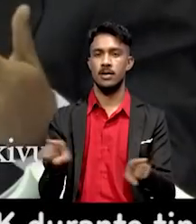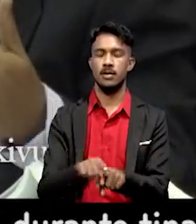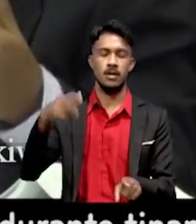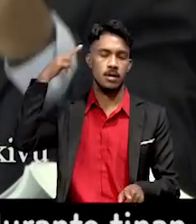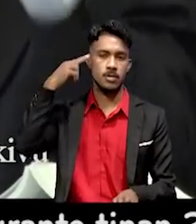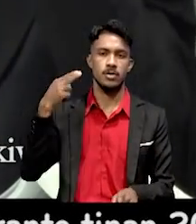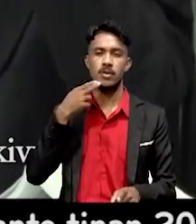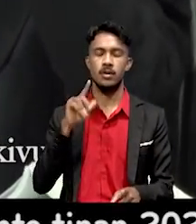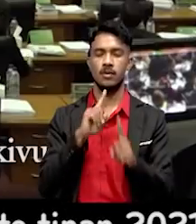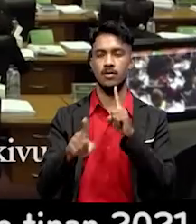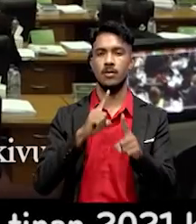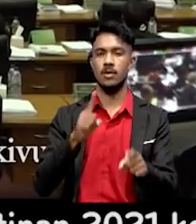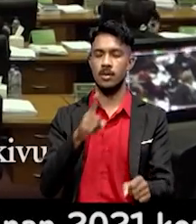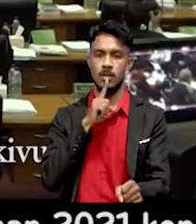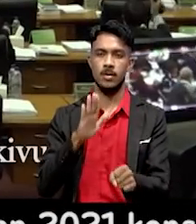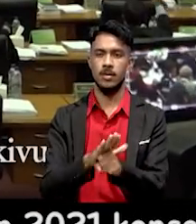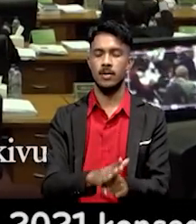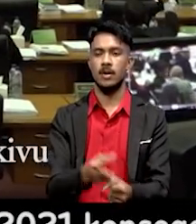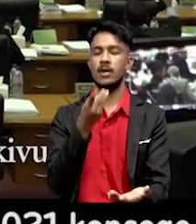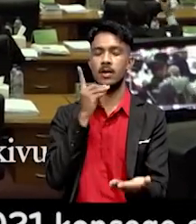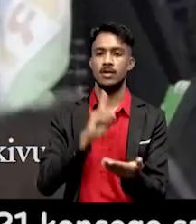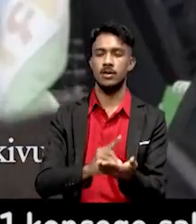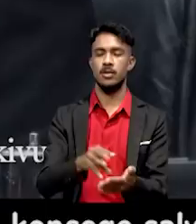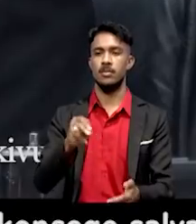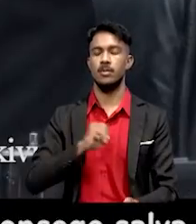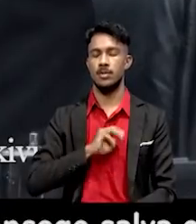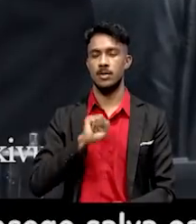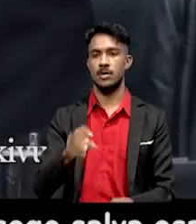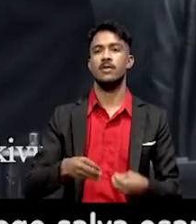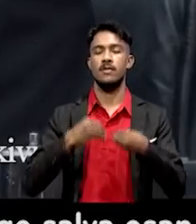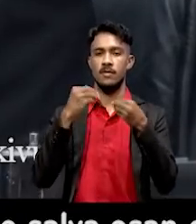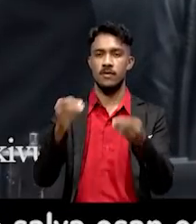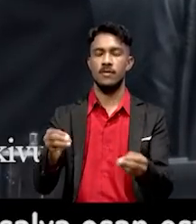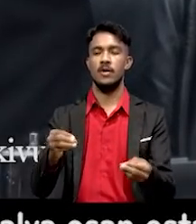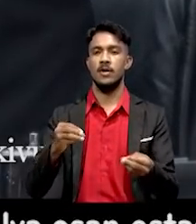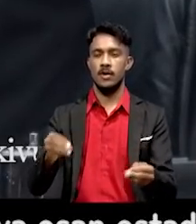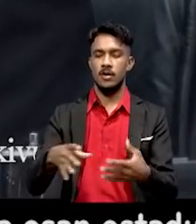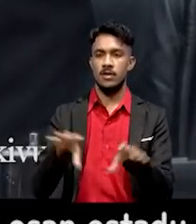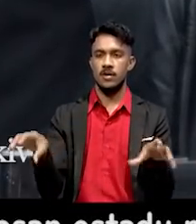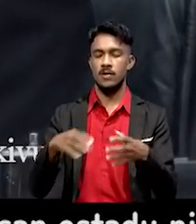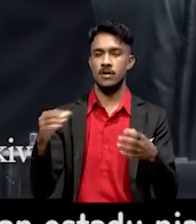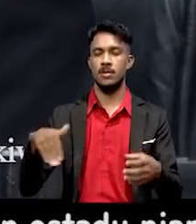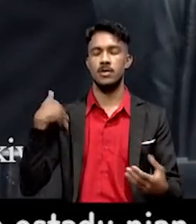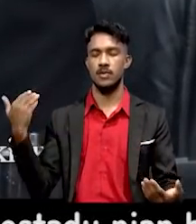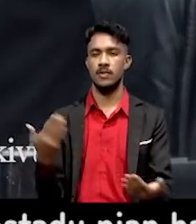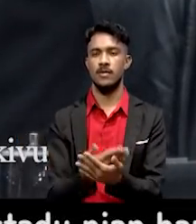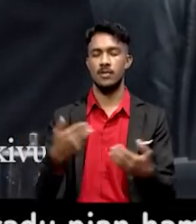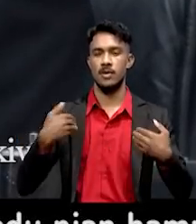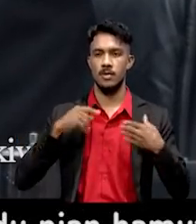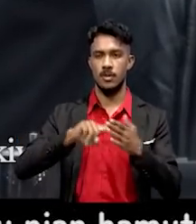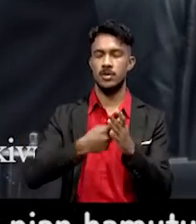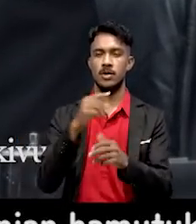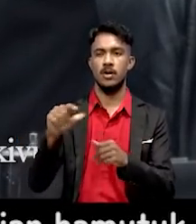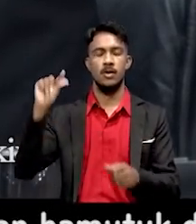Hateten, compromisso declaração Mobisi com a ba entrega poder ba geração fon ha huquedas e a governação